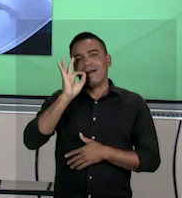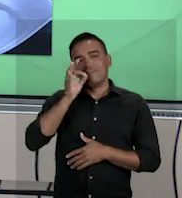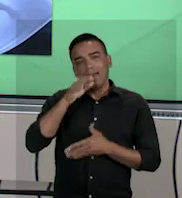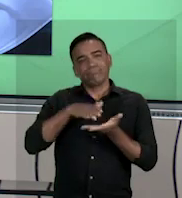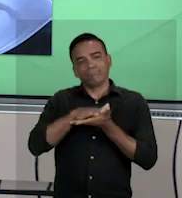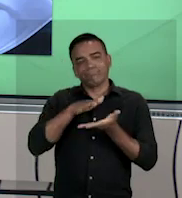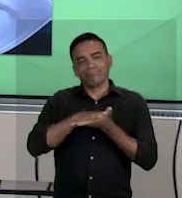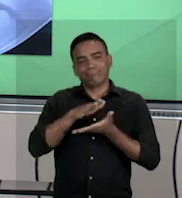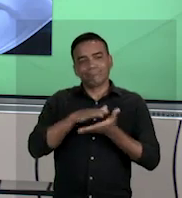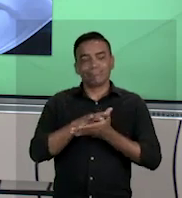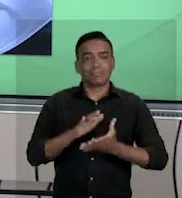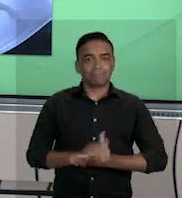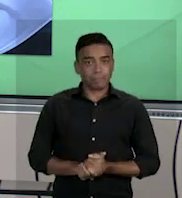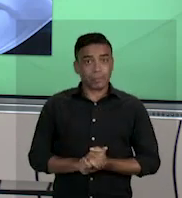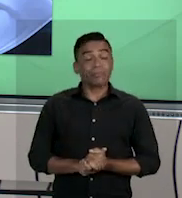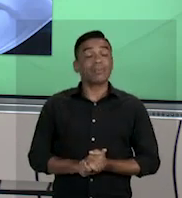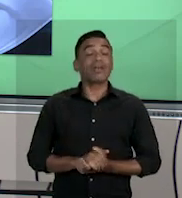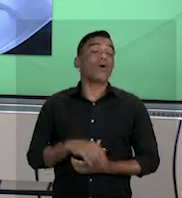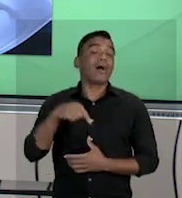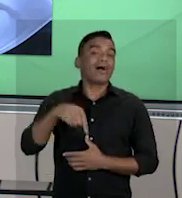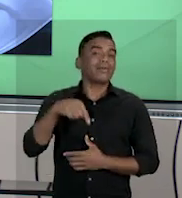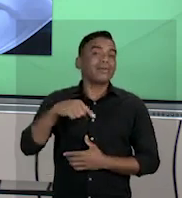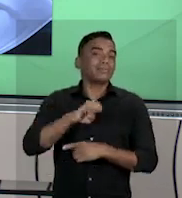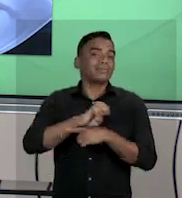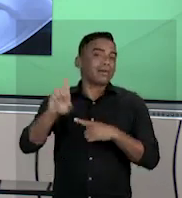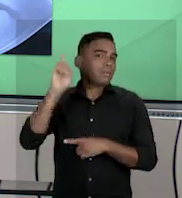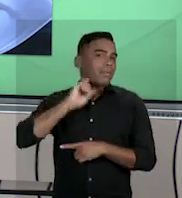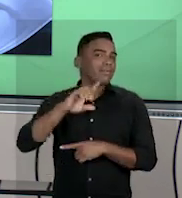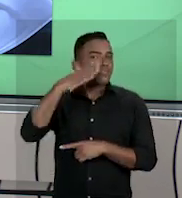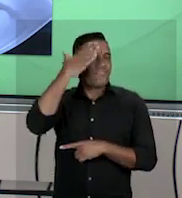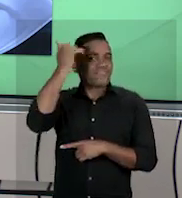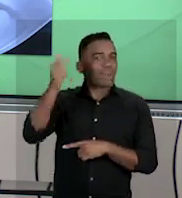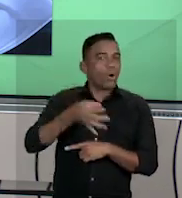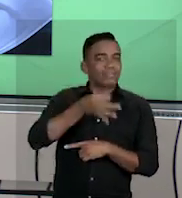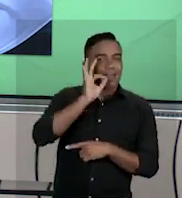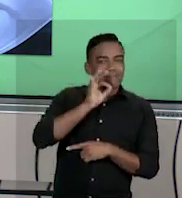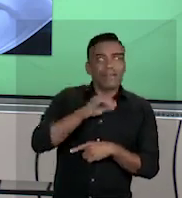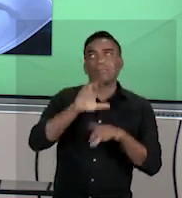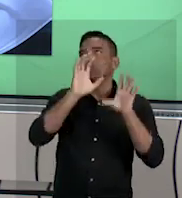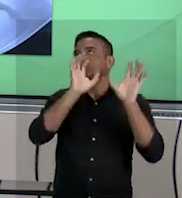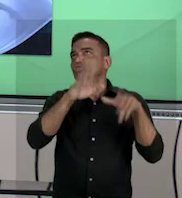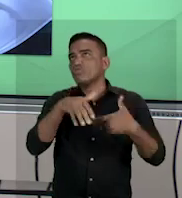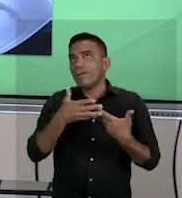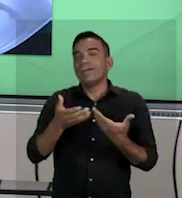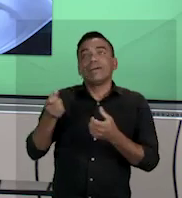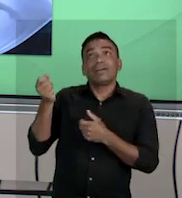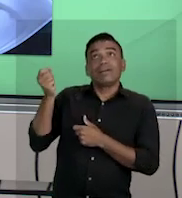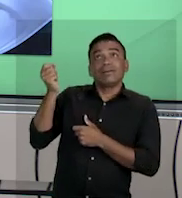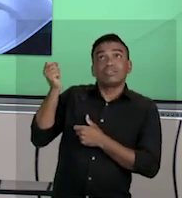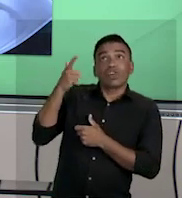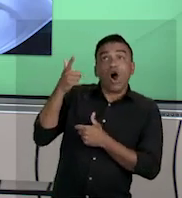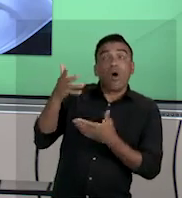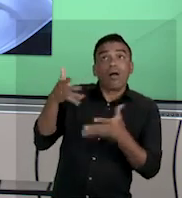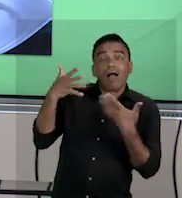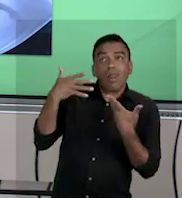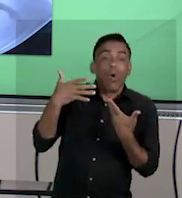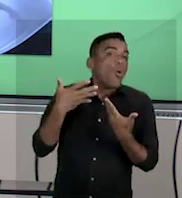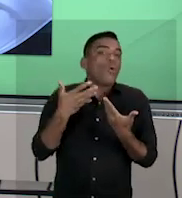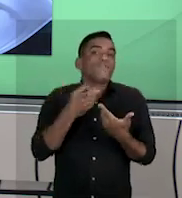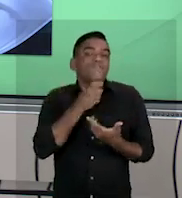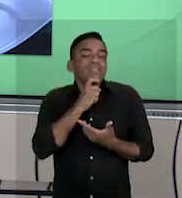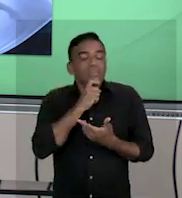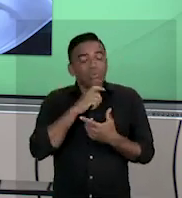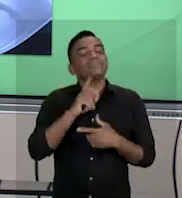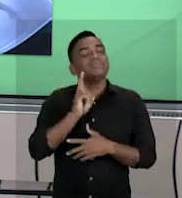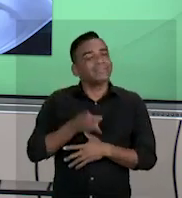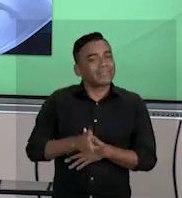Brasil. Aqui nós temos o nosso famoso cafezinho. Faça chuva, faça sol, faça frio ou calor. Nós sempre temos